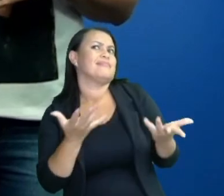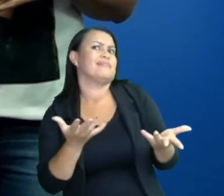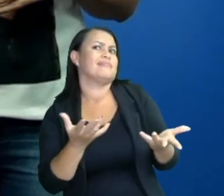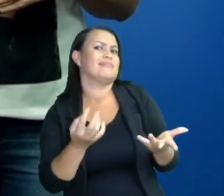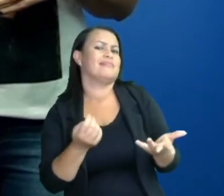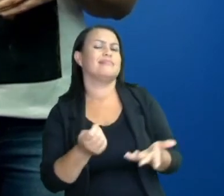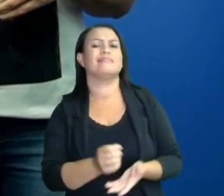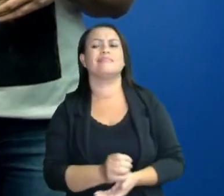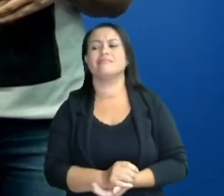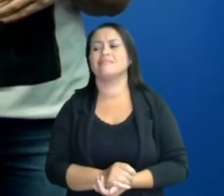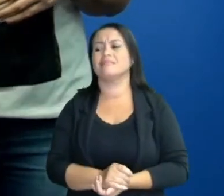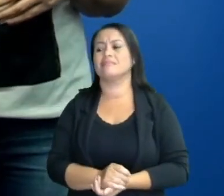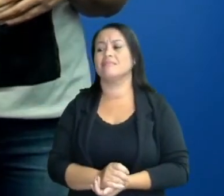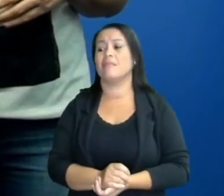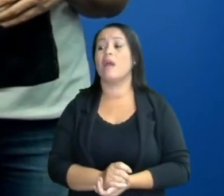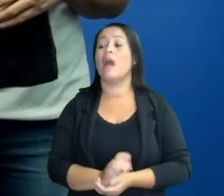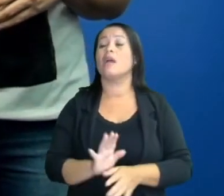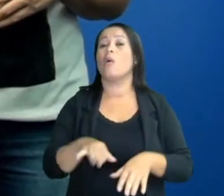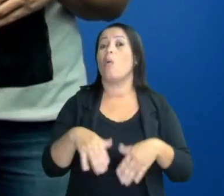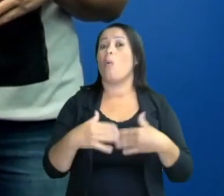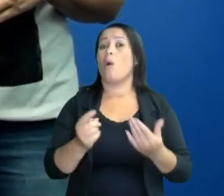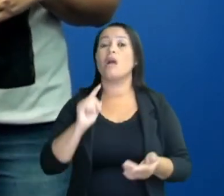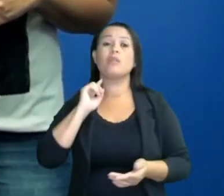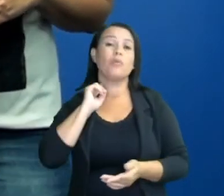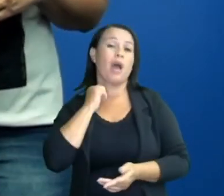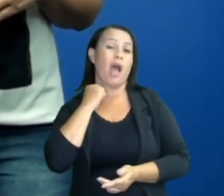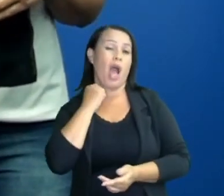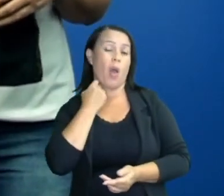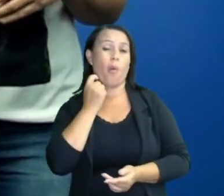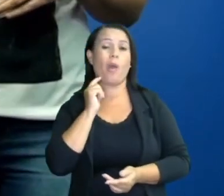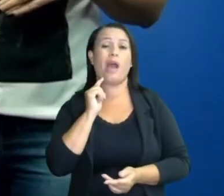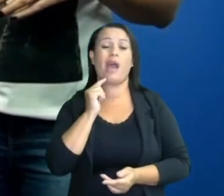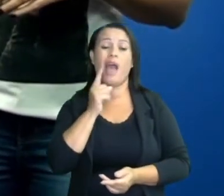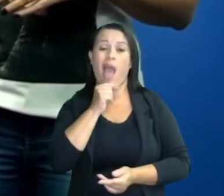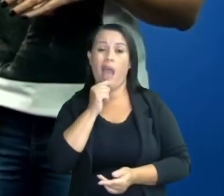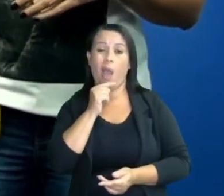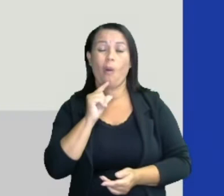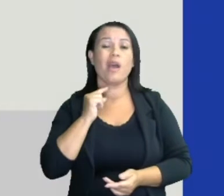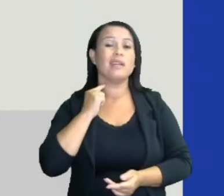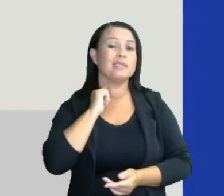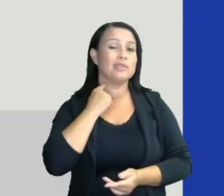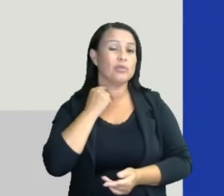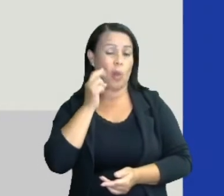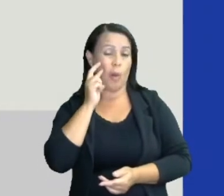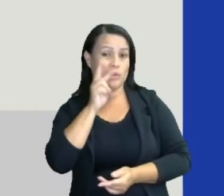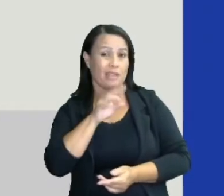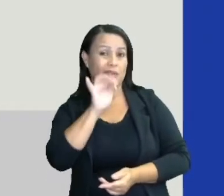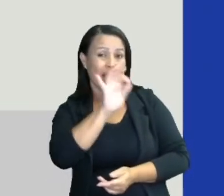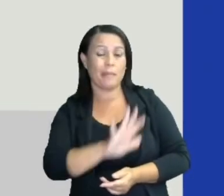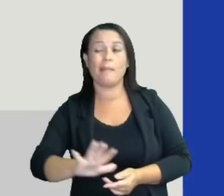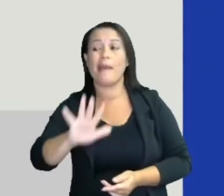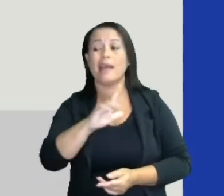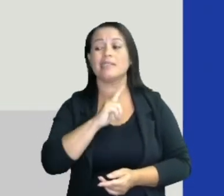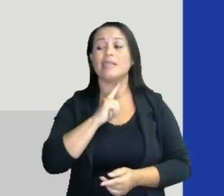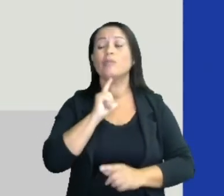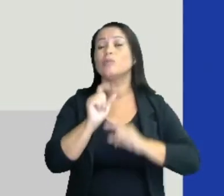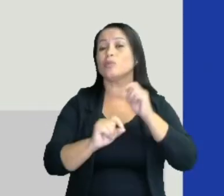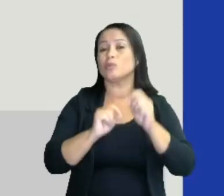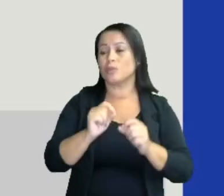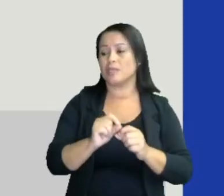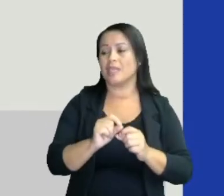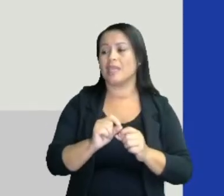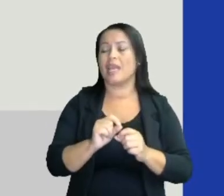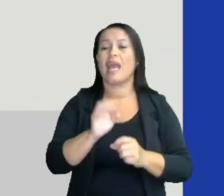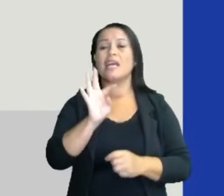isso e quando a água está contaminada ver comigo na imagem de novo nós tem